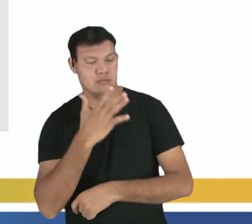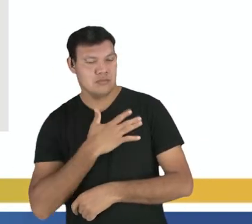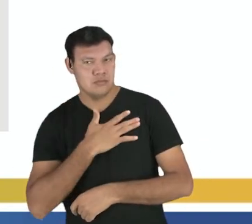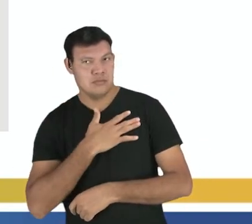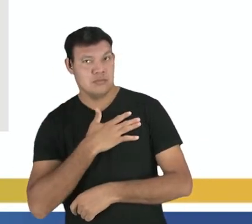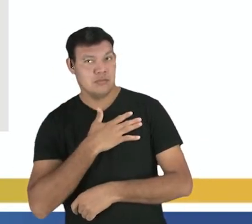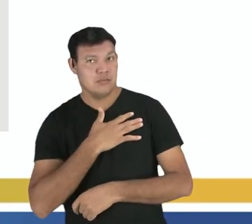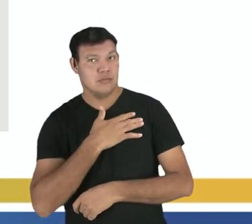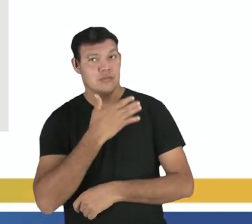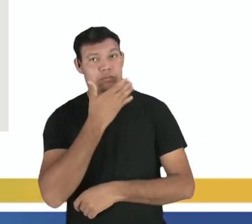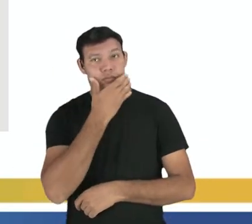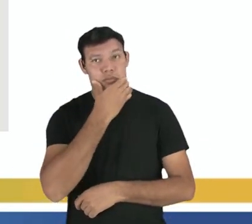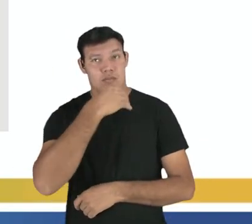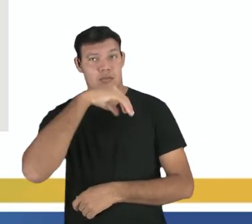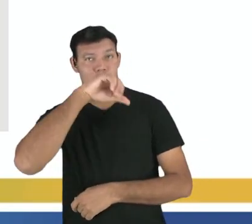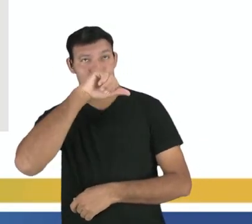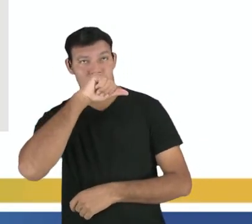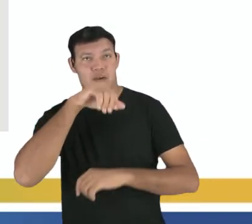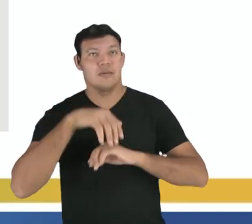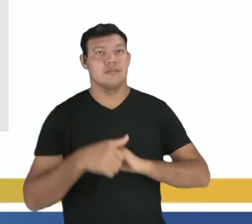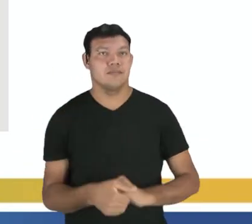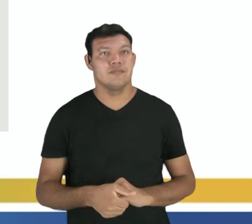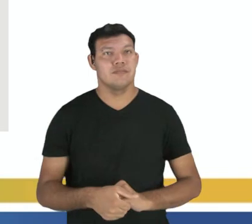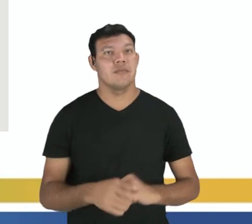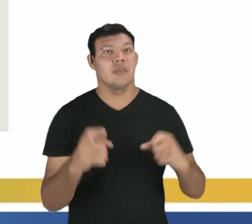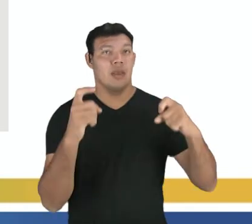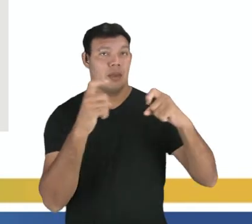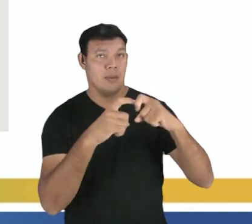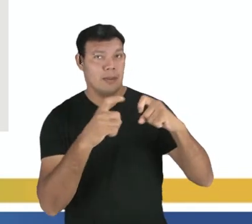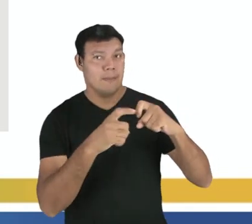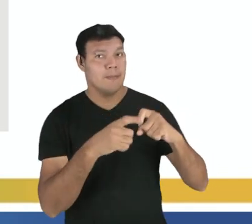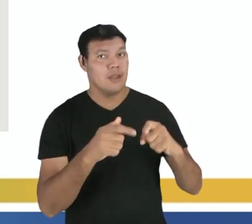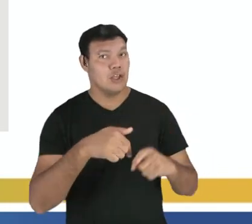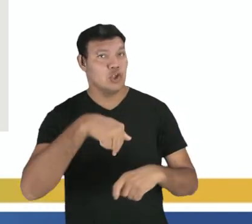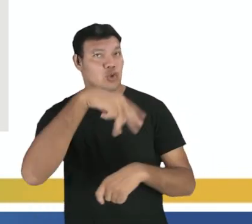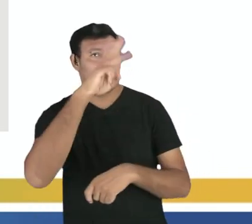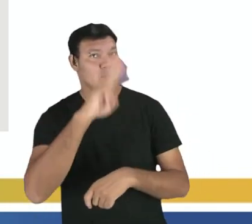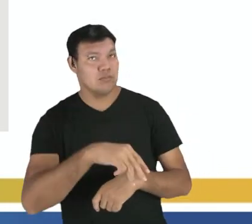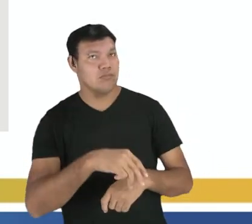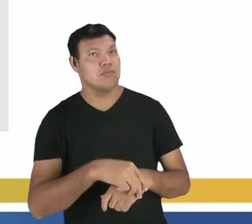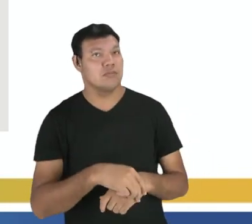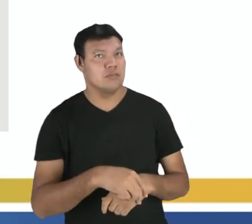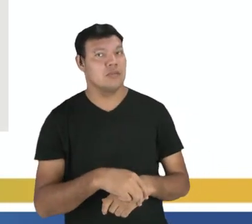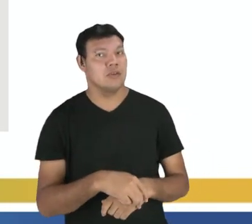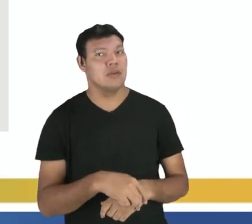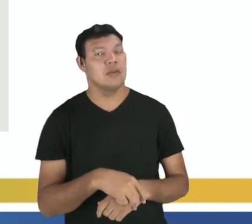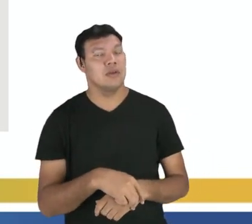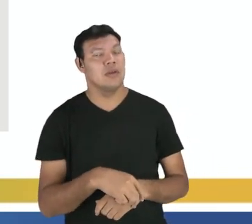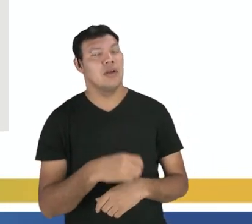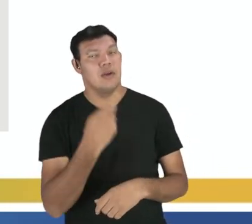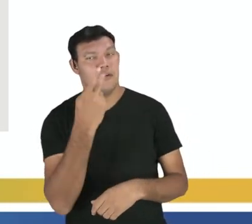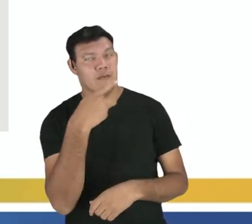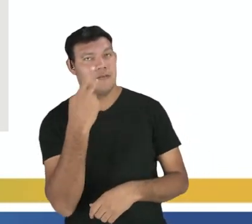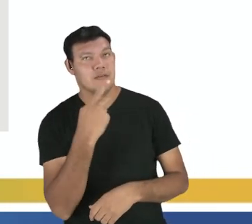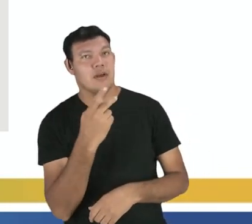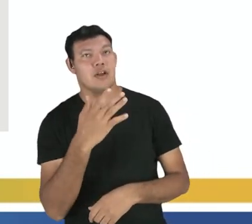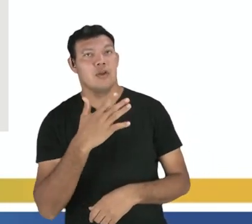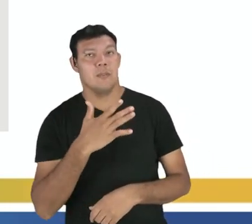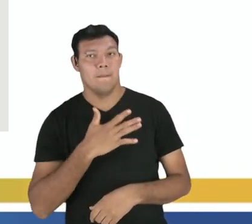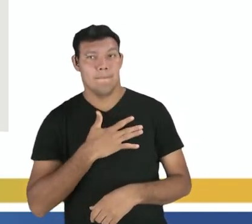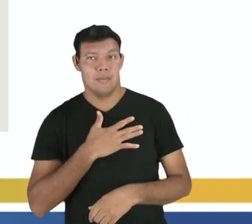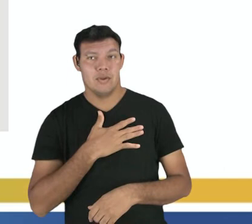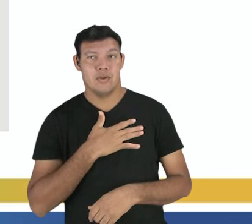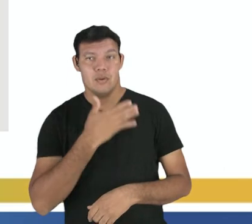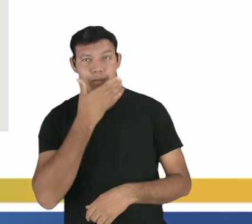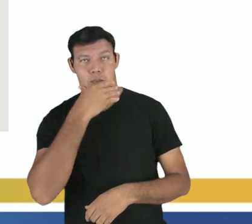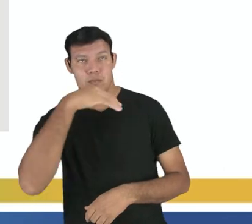Quem mais admiro é meu pai, o médico a quem mais admiro. Esse quem retoma médico, e médico é pessoa. Então, está